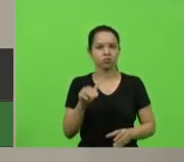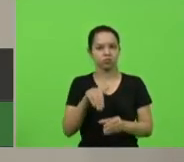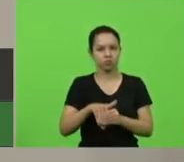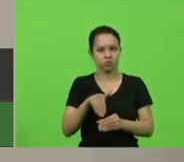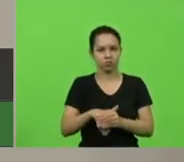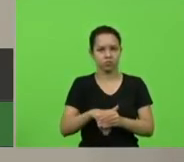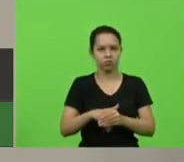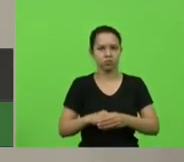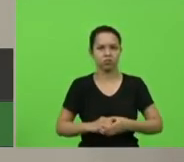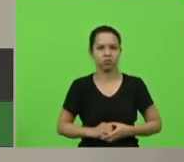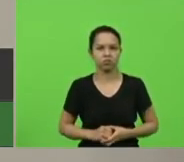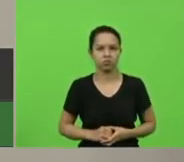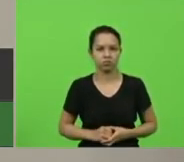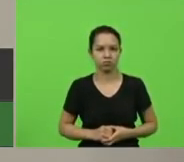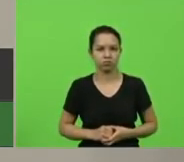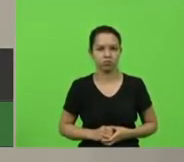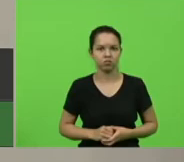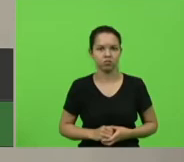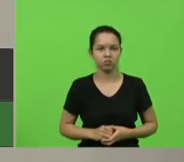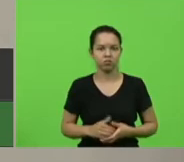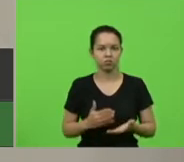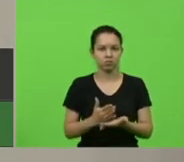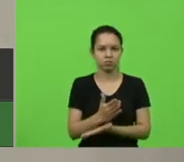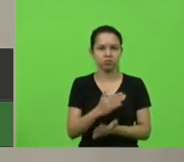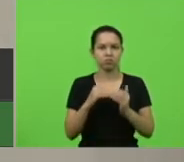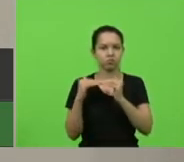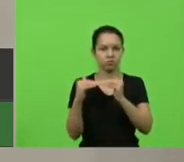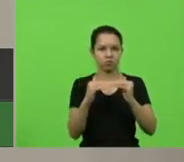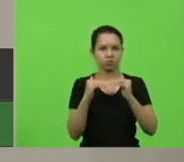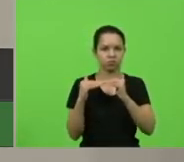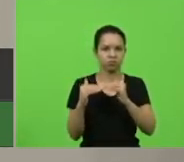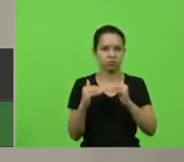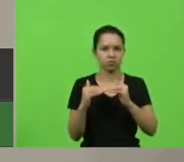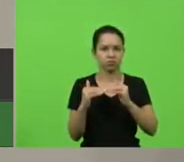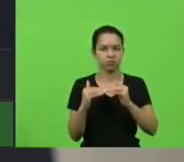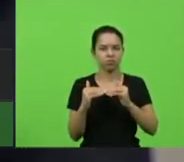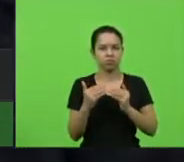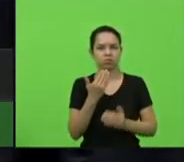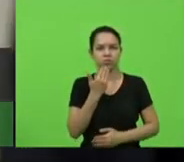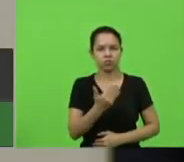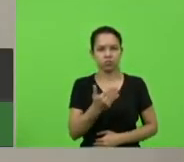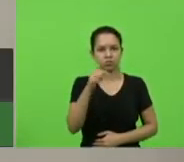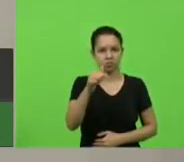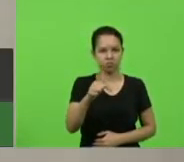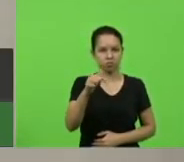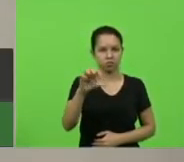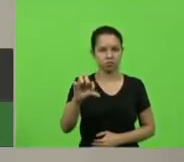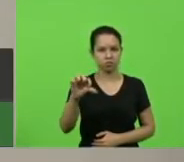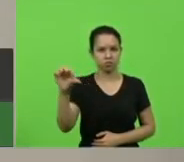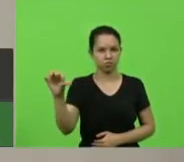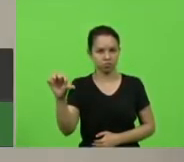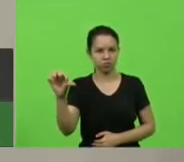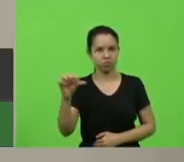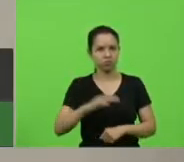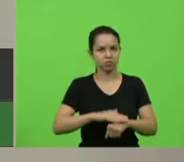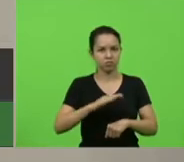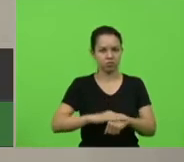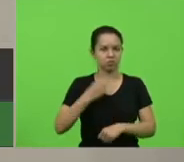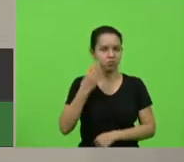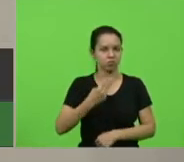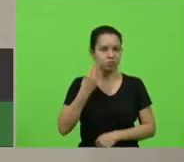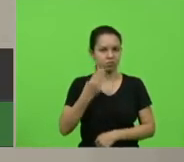que aprovam, permaneçam como se encontra. Aprovado por unanimidade. Requerimento 799, autor deputado Márcio